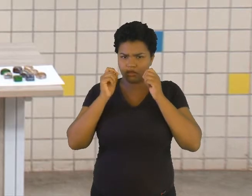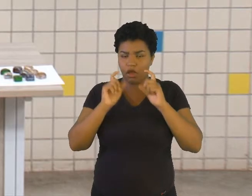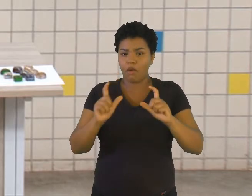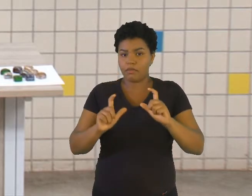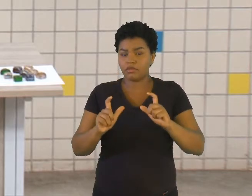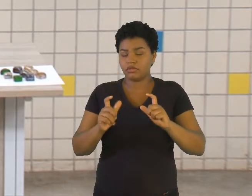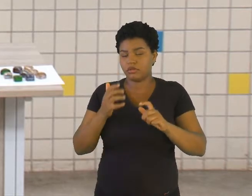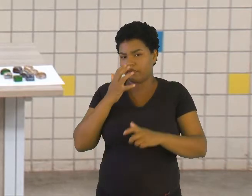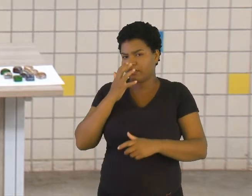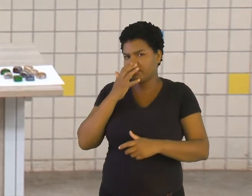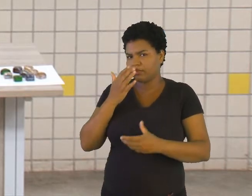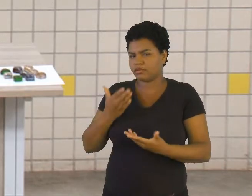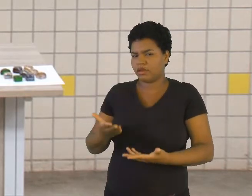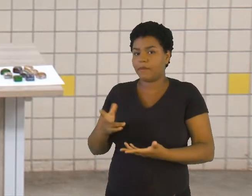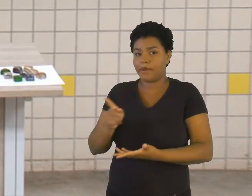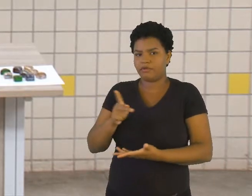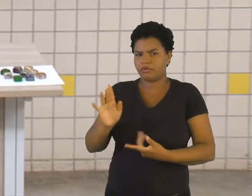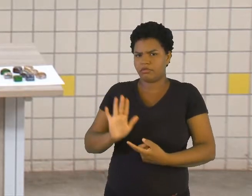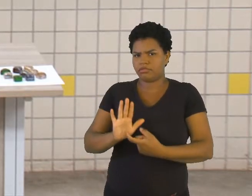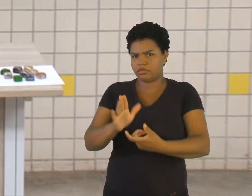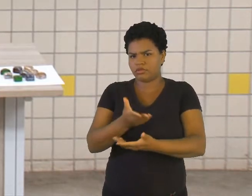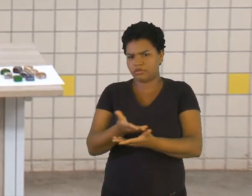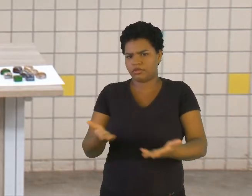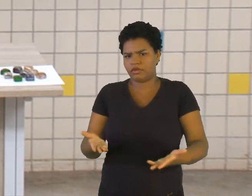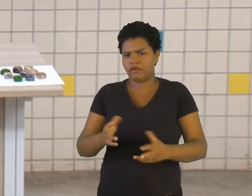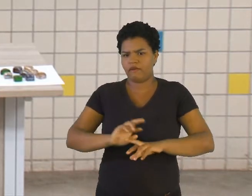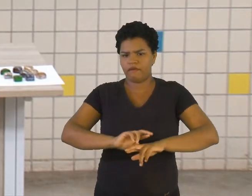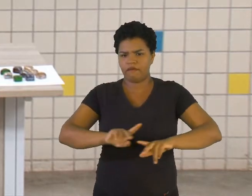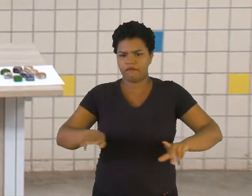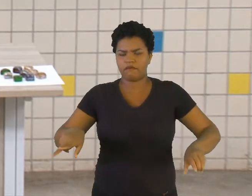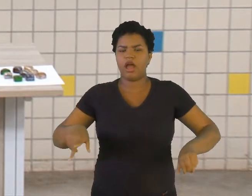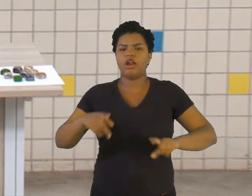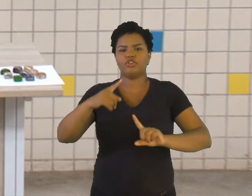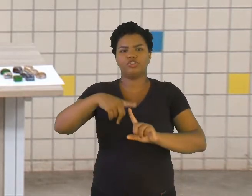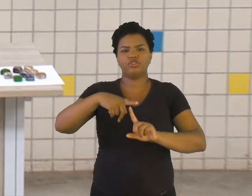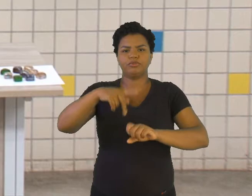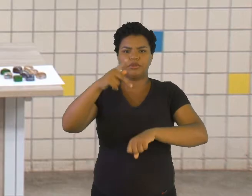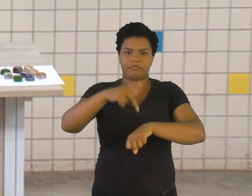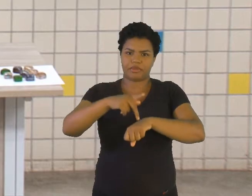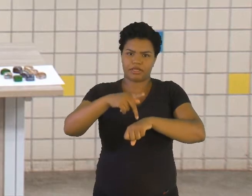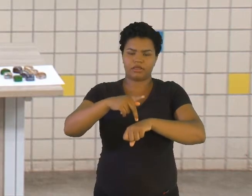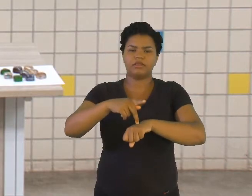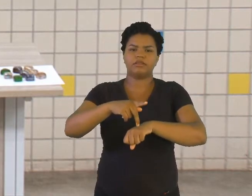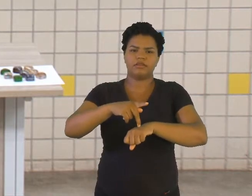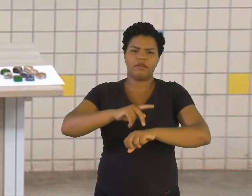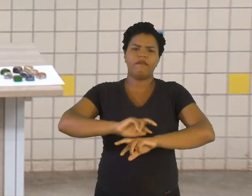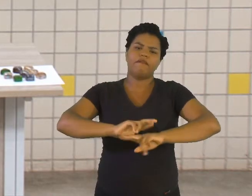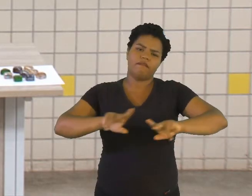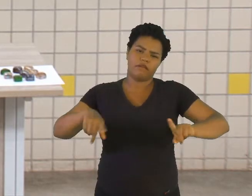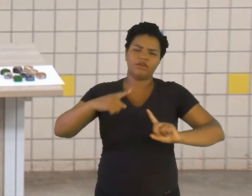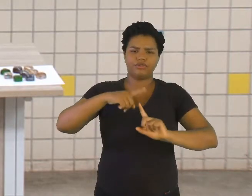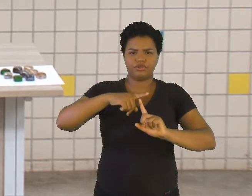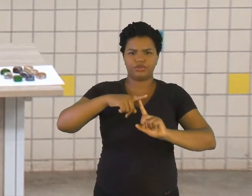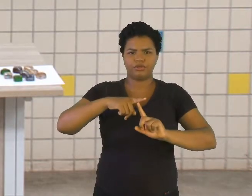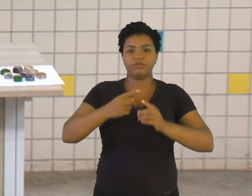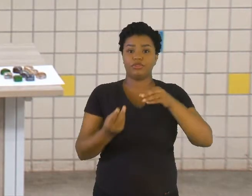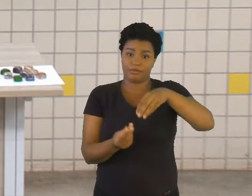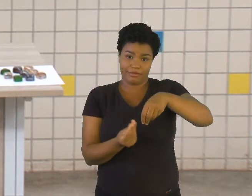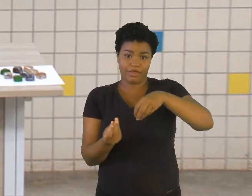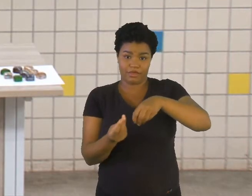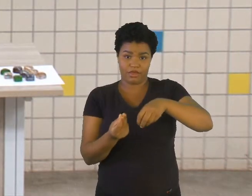vocês vários tipos de pedras, vários tipos de minérios que